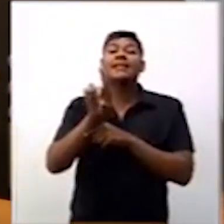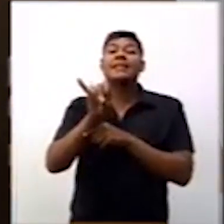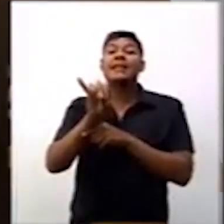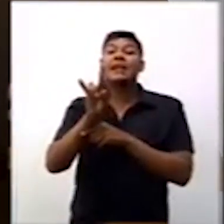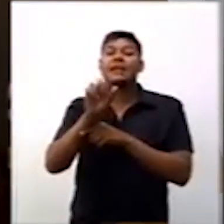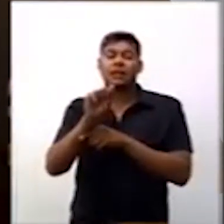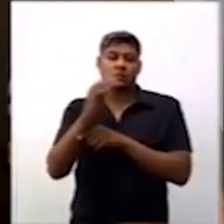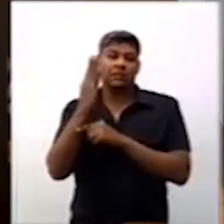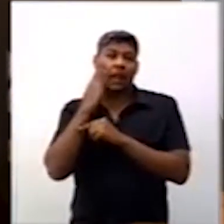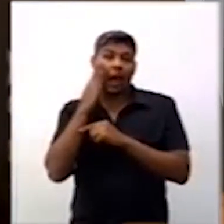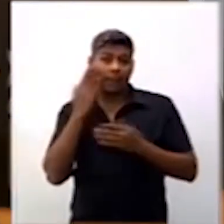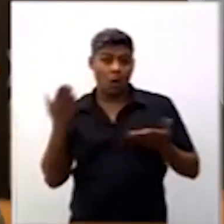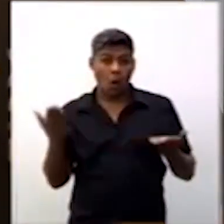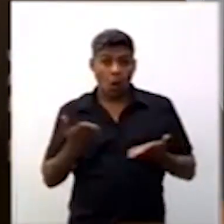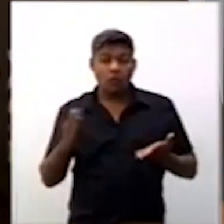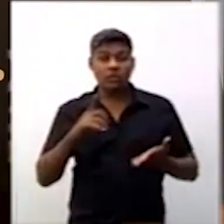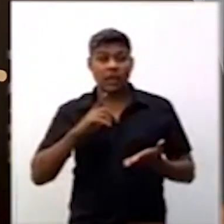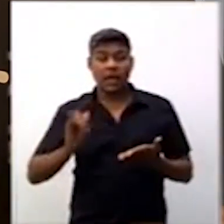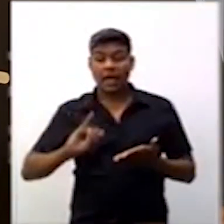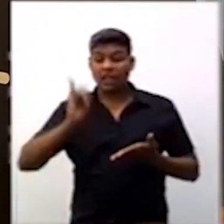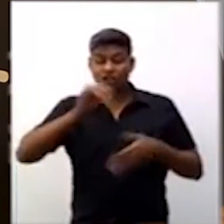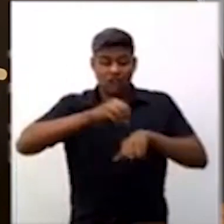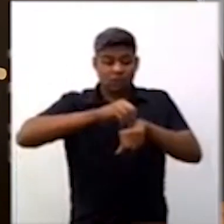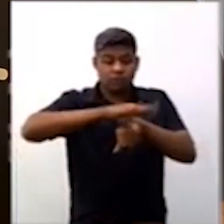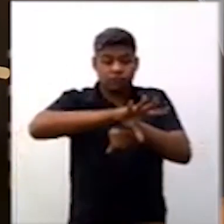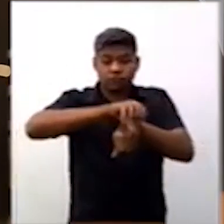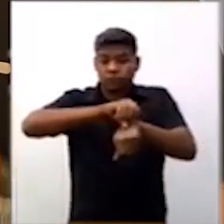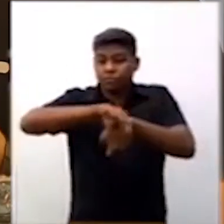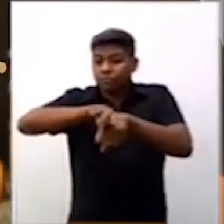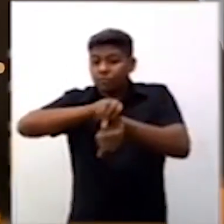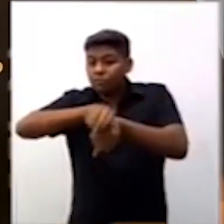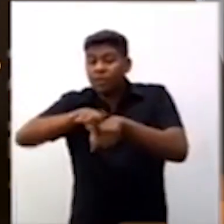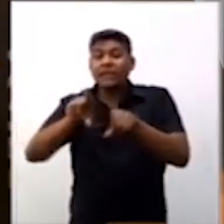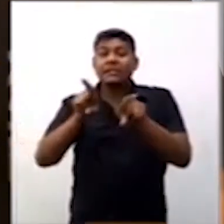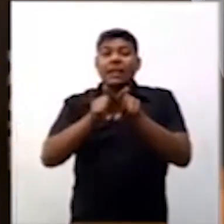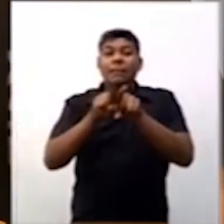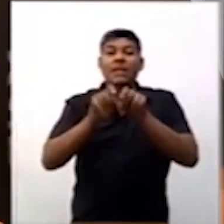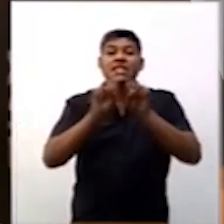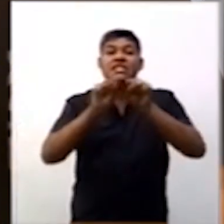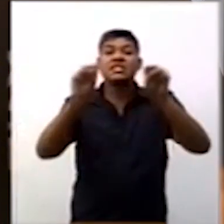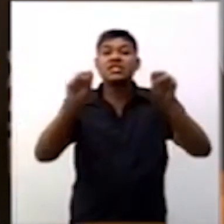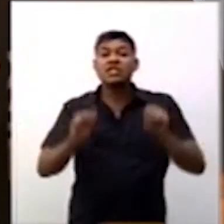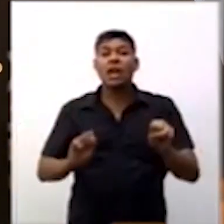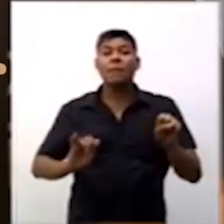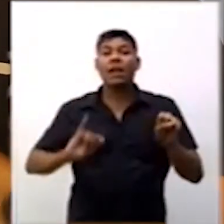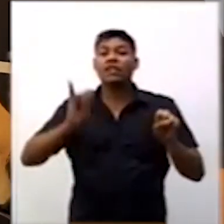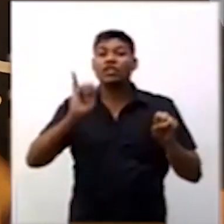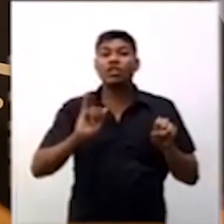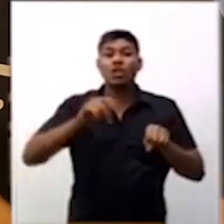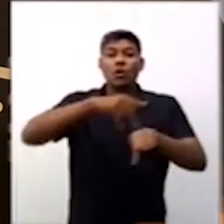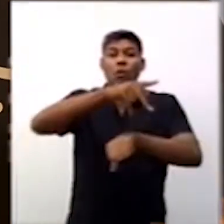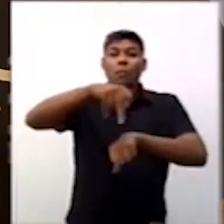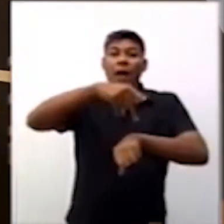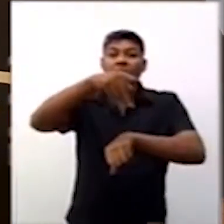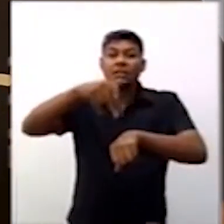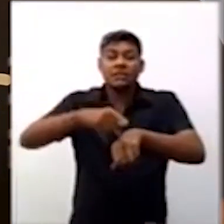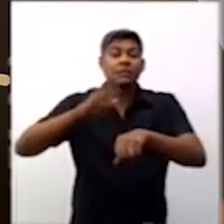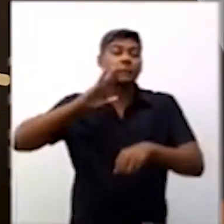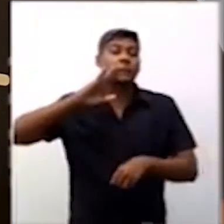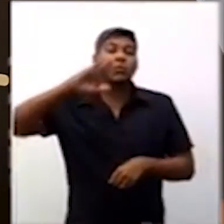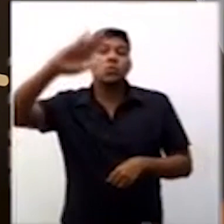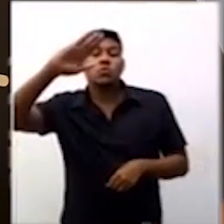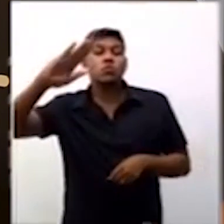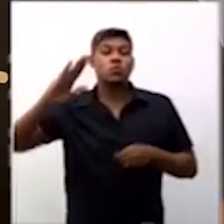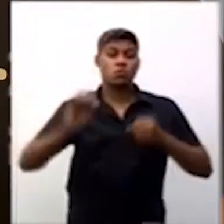alta demanda de geração e distribuição de energia, e por conta também do sistema de energia elétrica do país depender essencialmente de